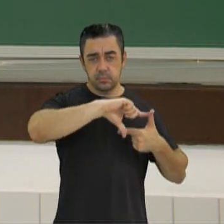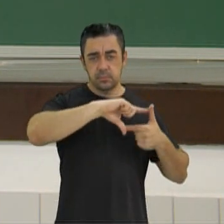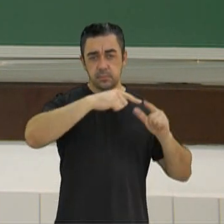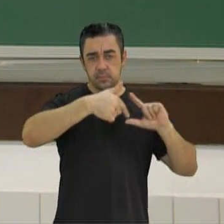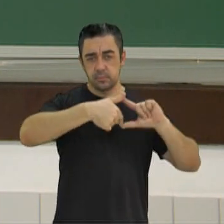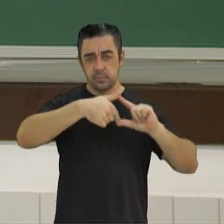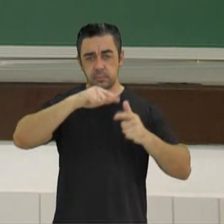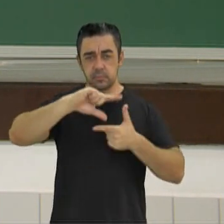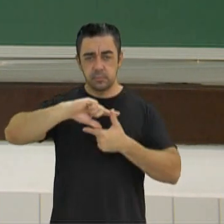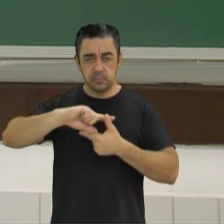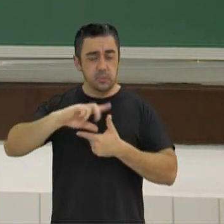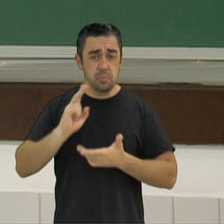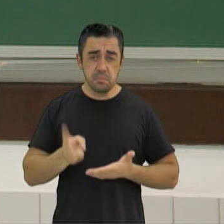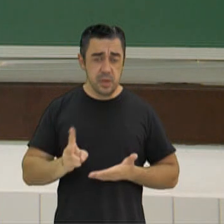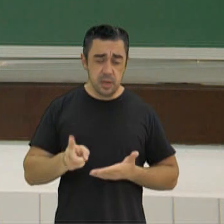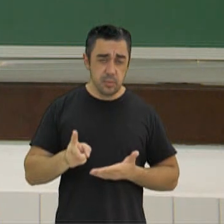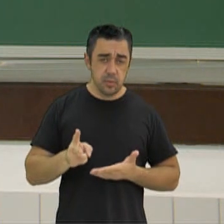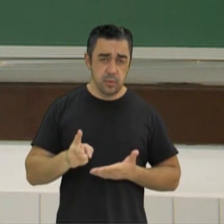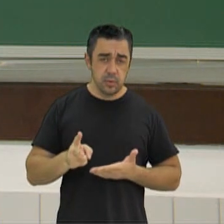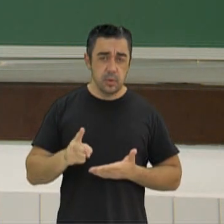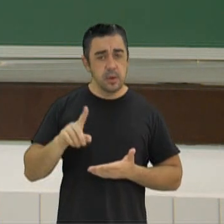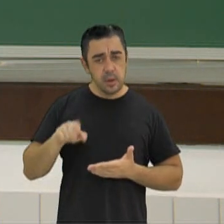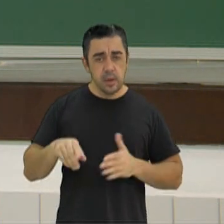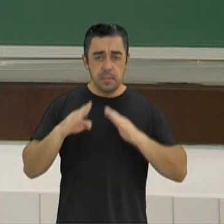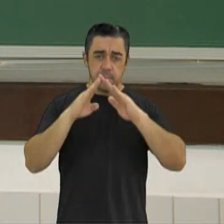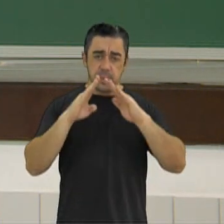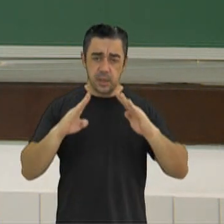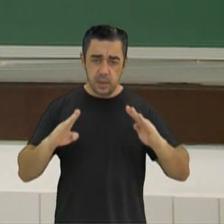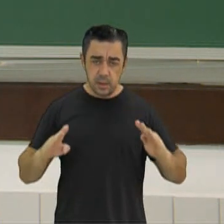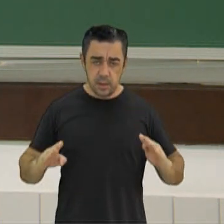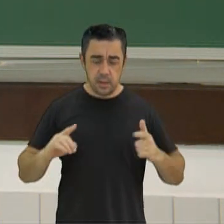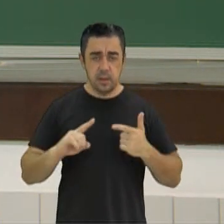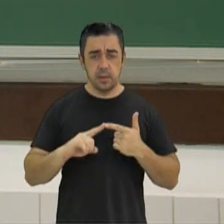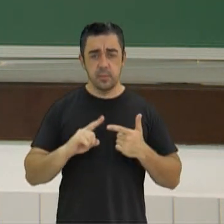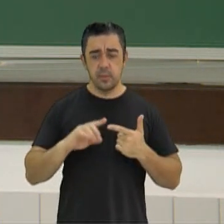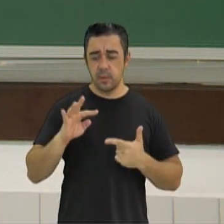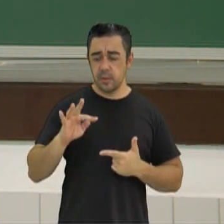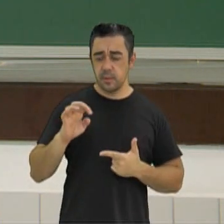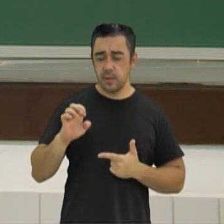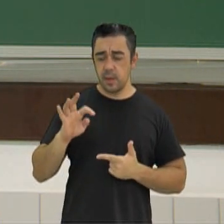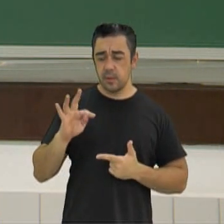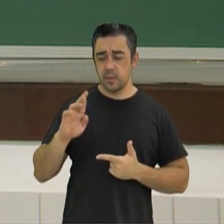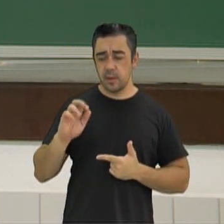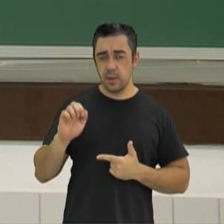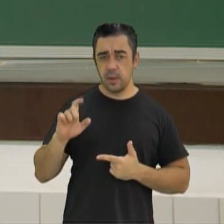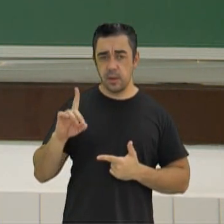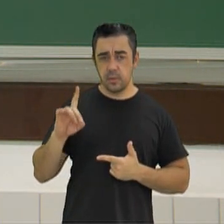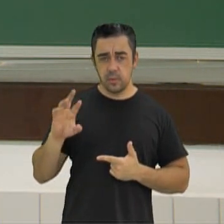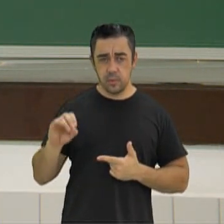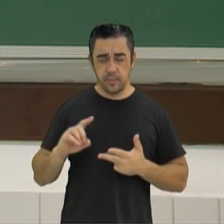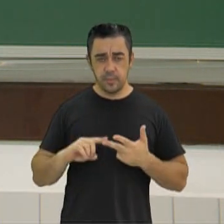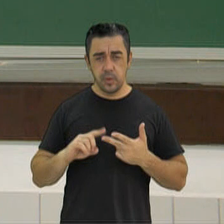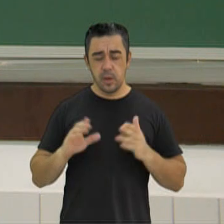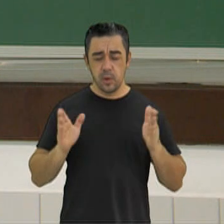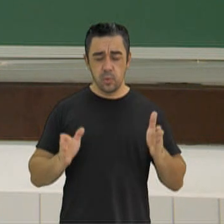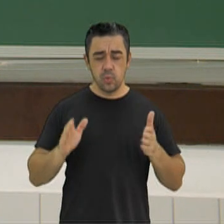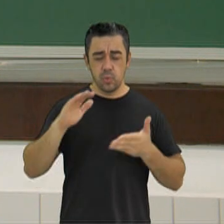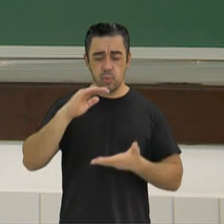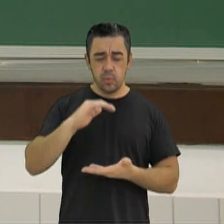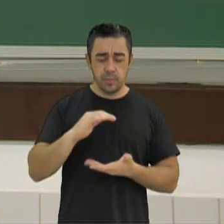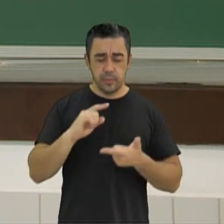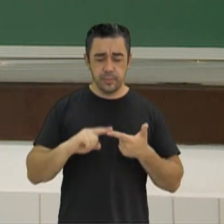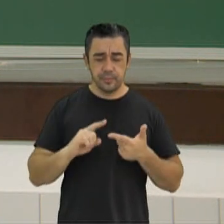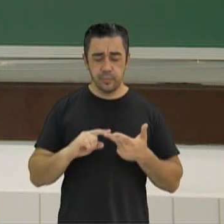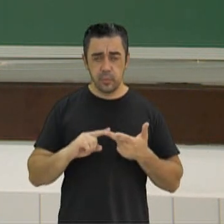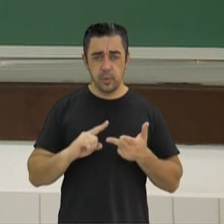trabalha com os mesmos sólidos. É a pirâmide, é o tetraedro, é o cubo, é a esfera,